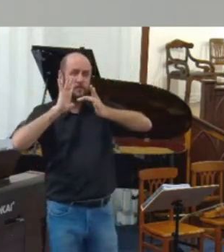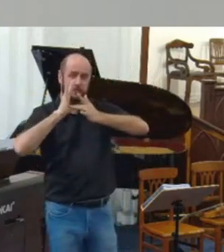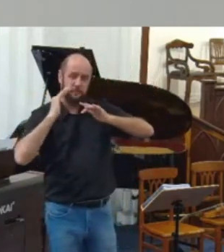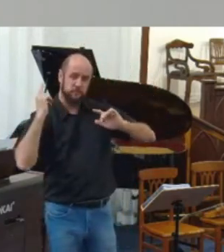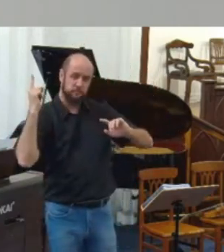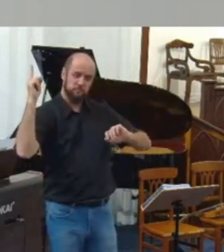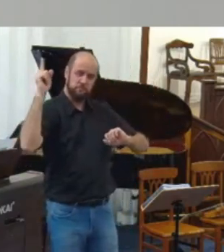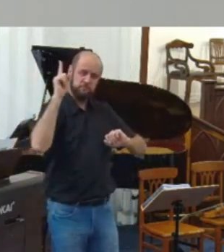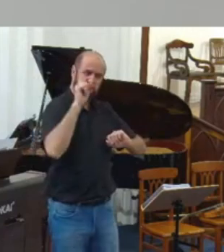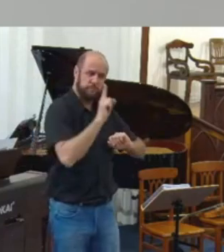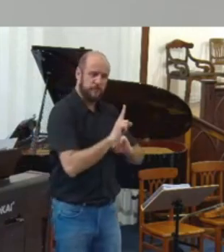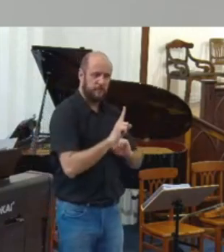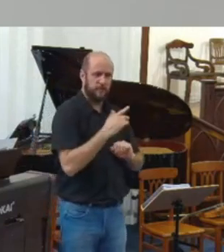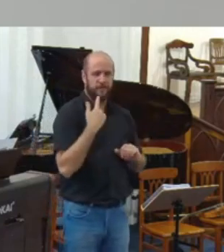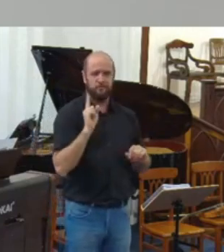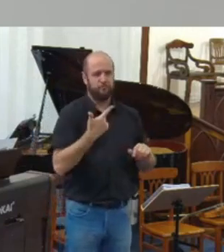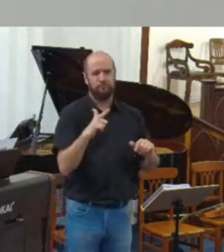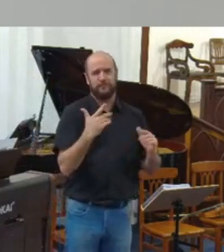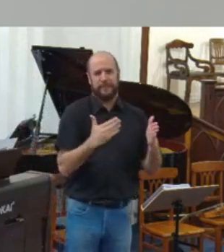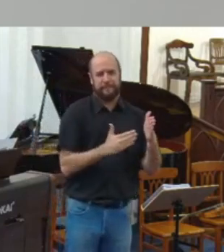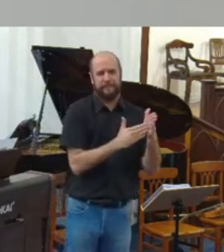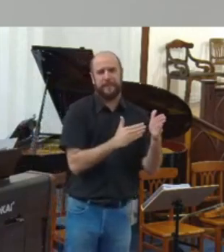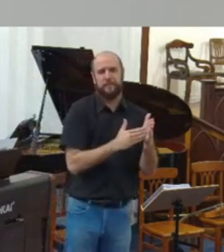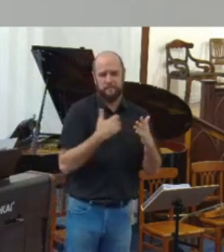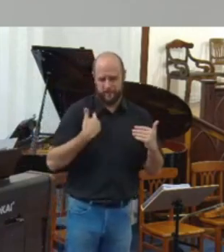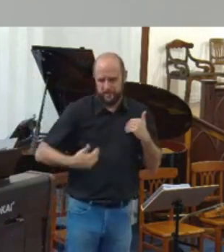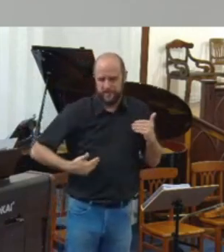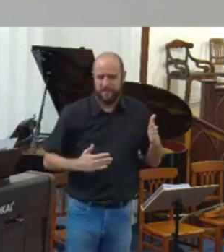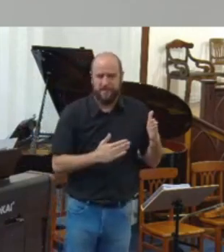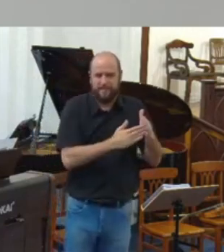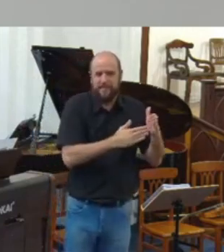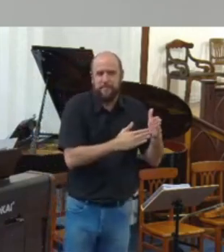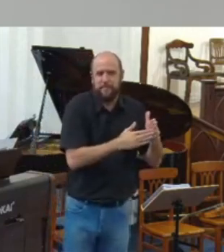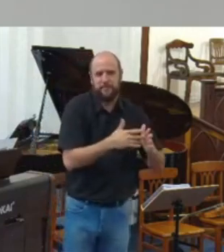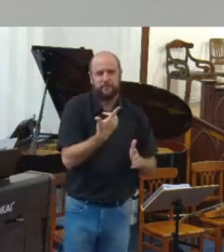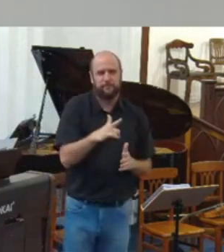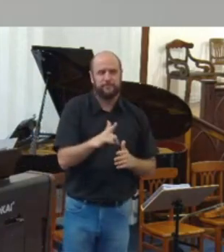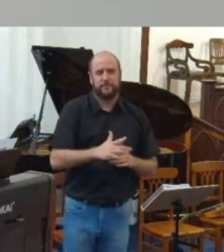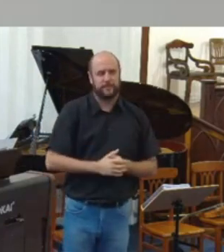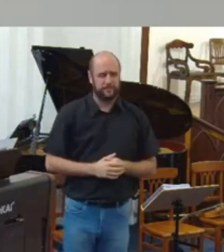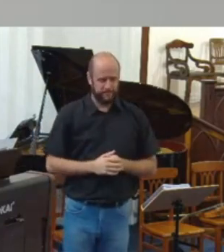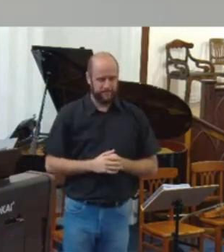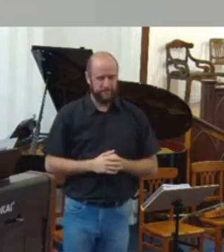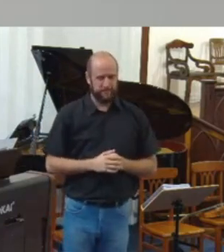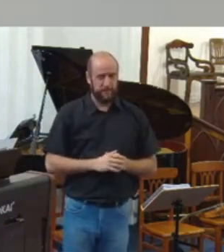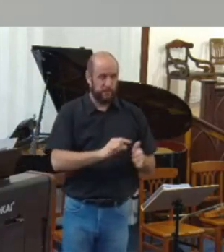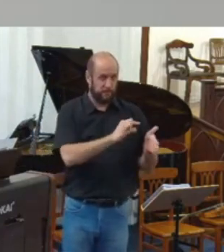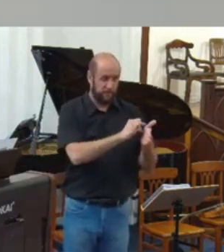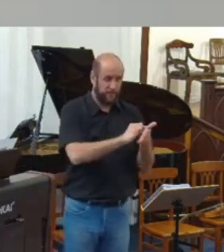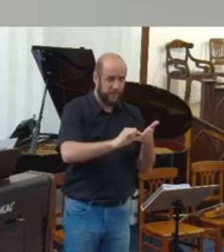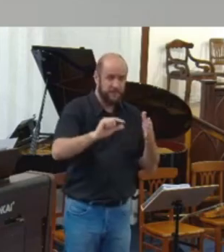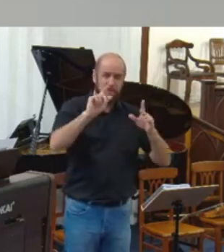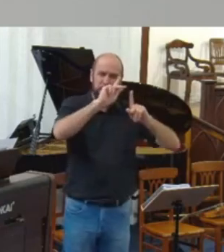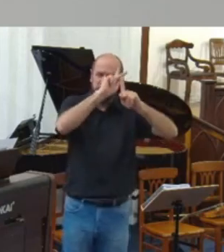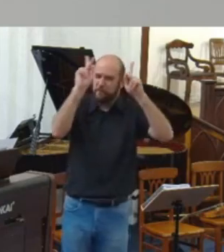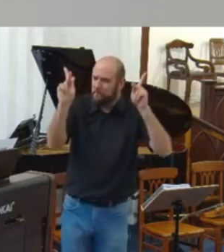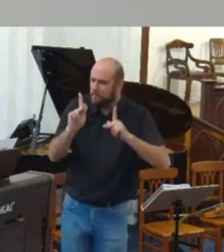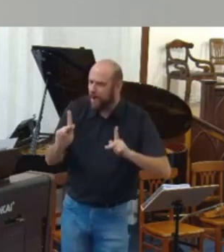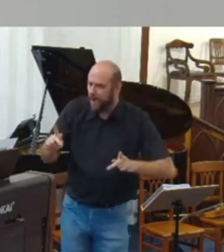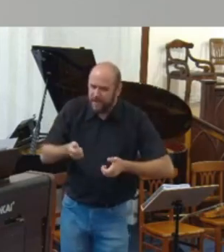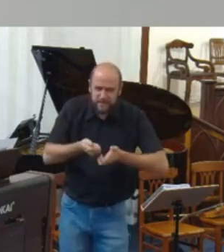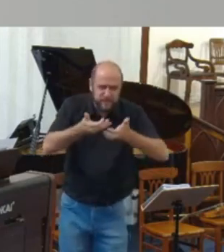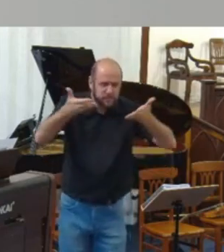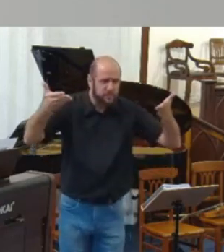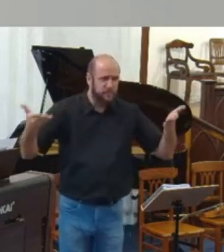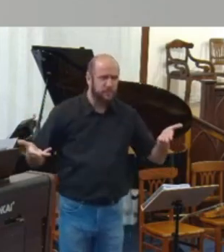além das limitações físicas. Por isso, esse termo, que a paz esteja com vocês, não